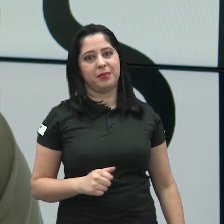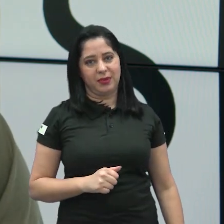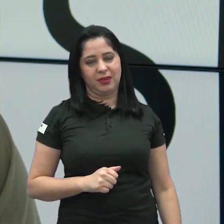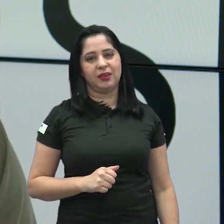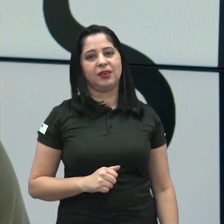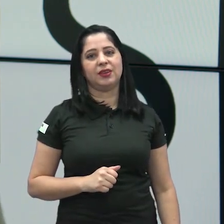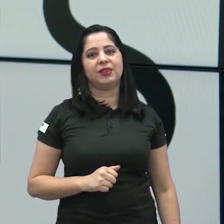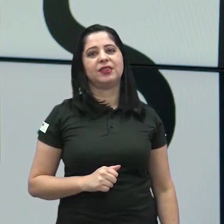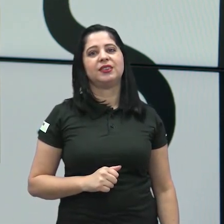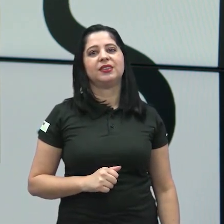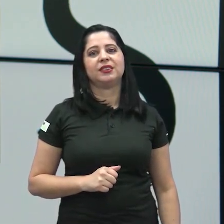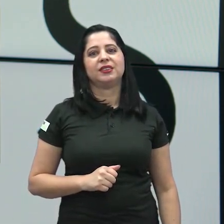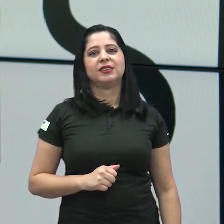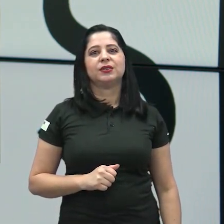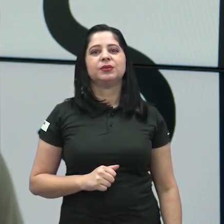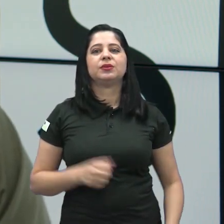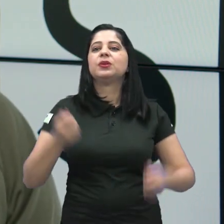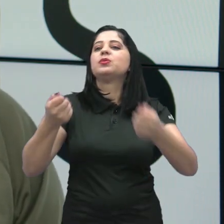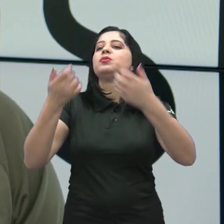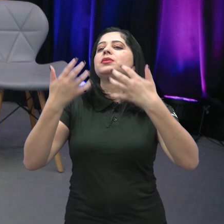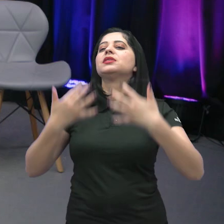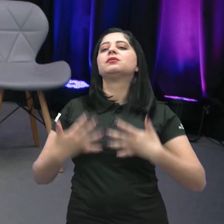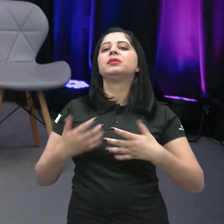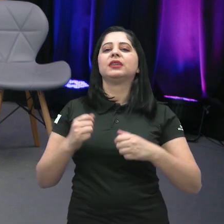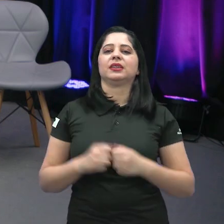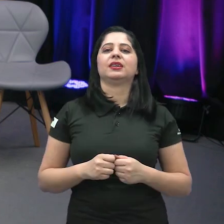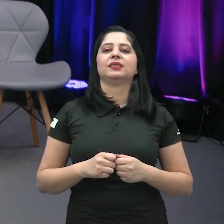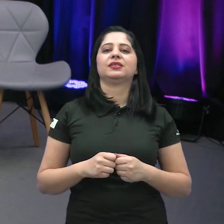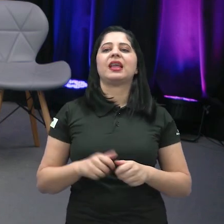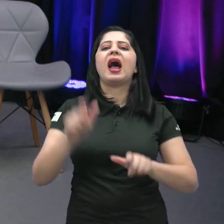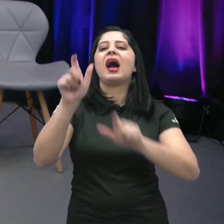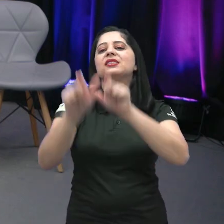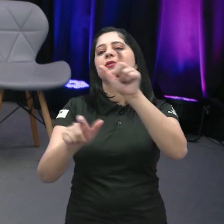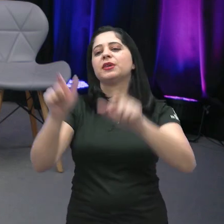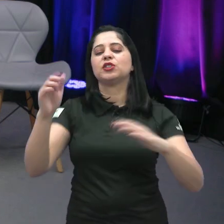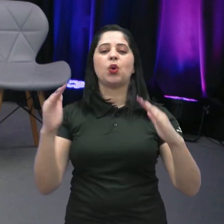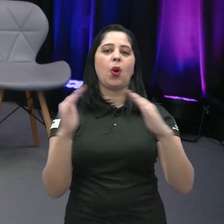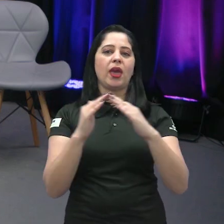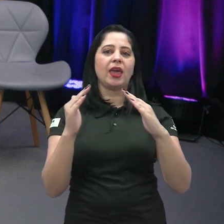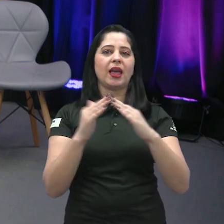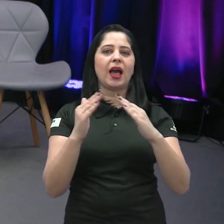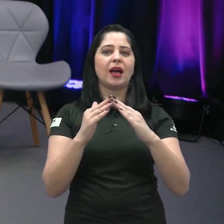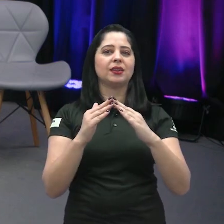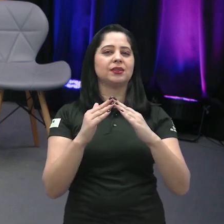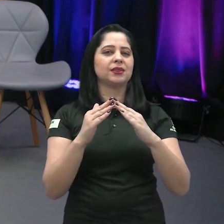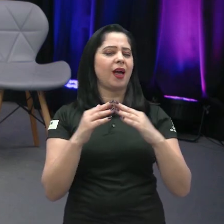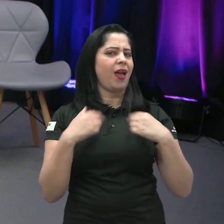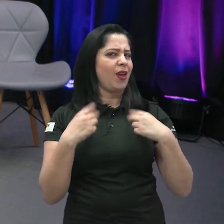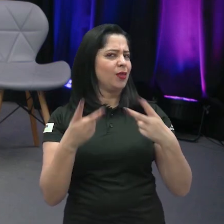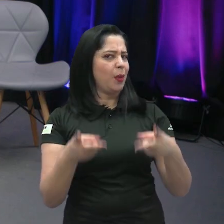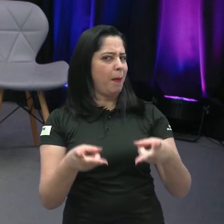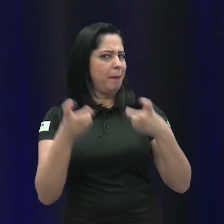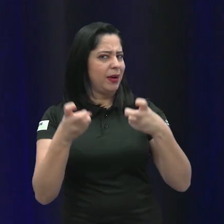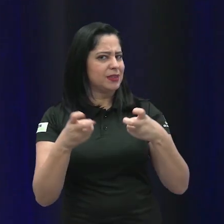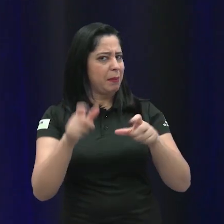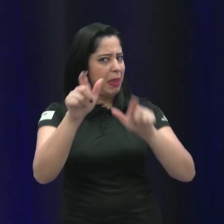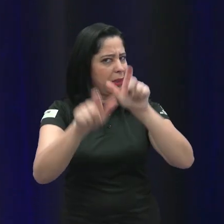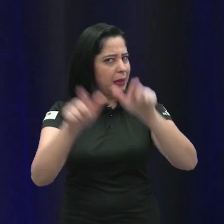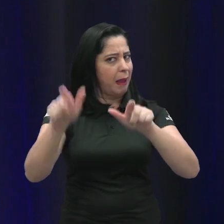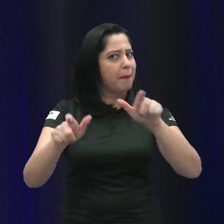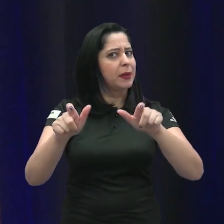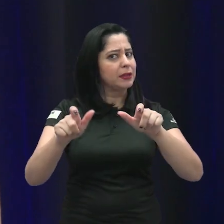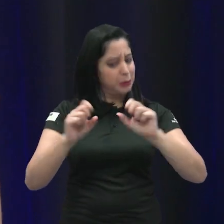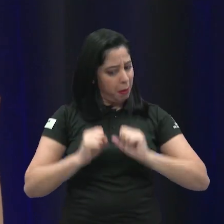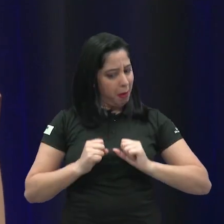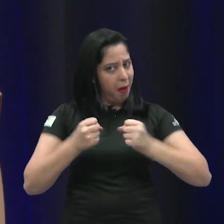toda essa parte, nesse conjunto, né? E diz pra mim uma coisa, as pessoas estão lá em casa e eu tô sentindo elas estão super motivadas, hein,